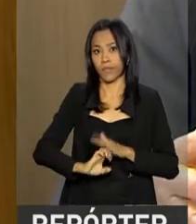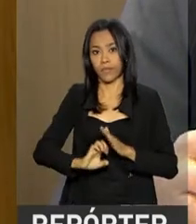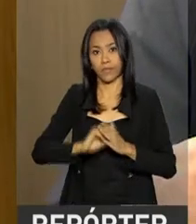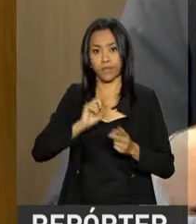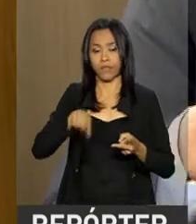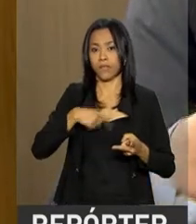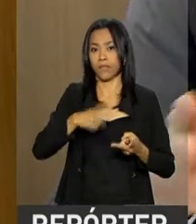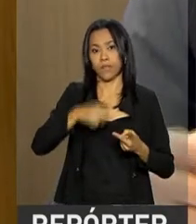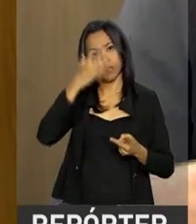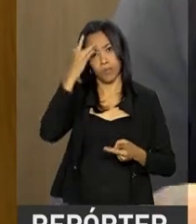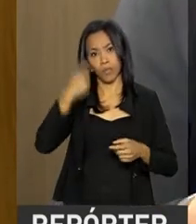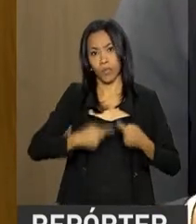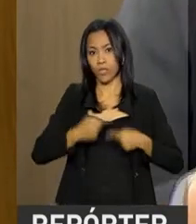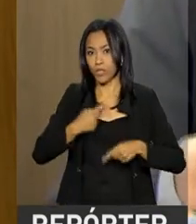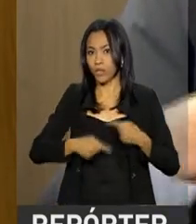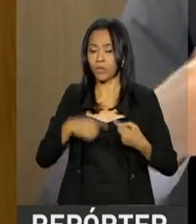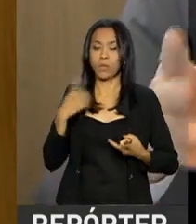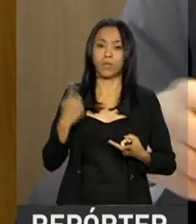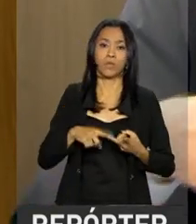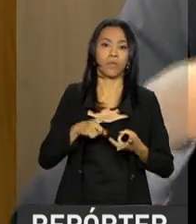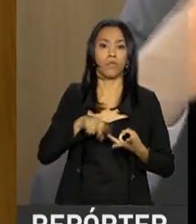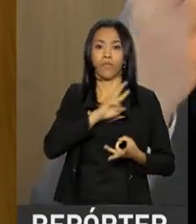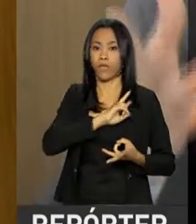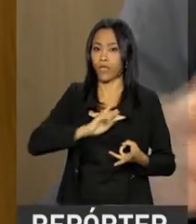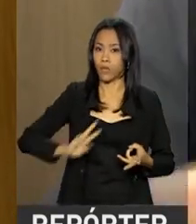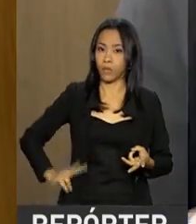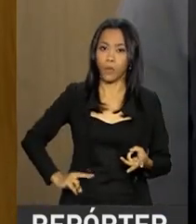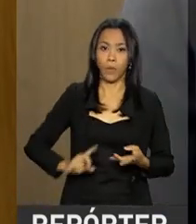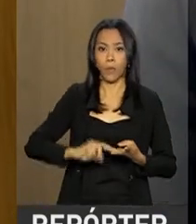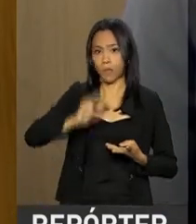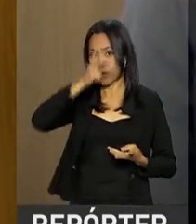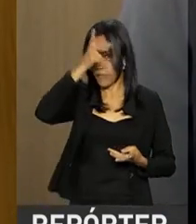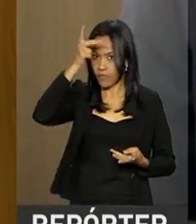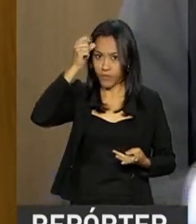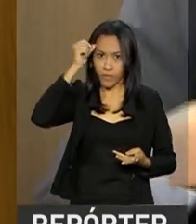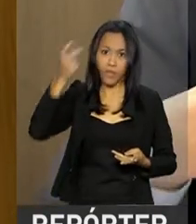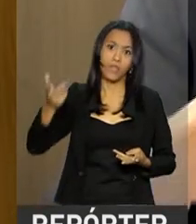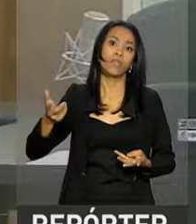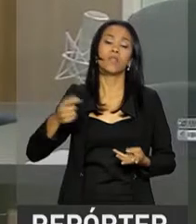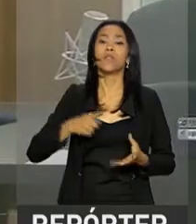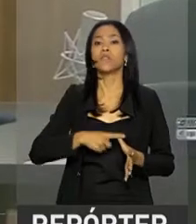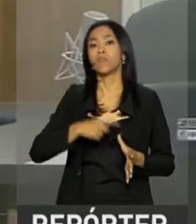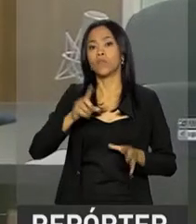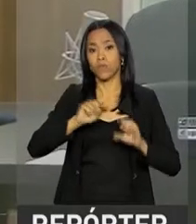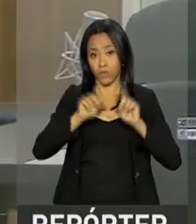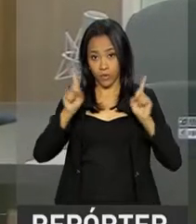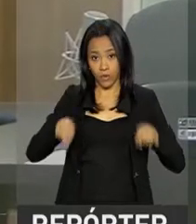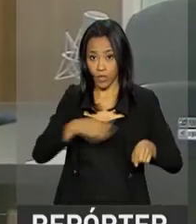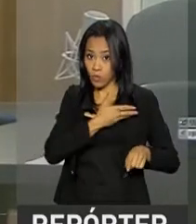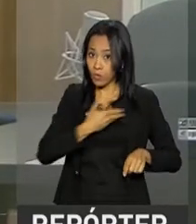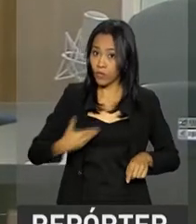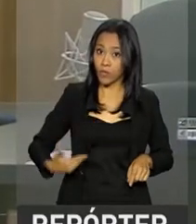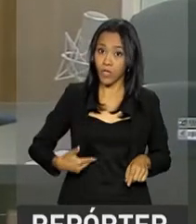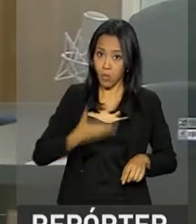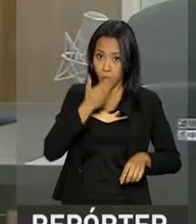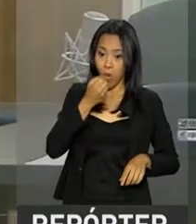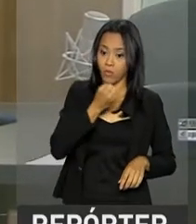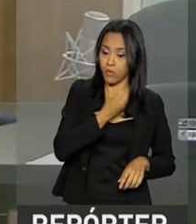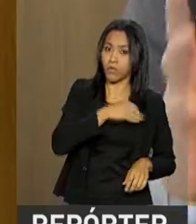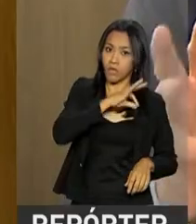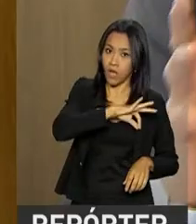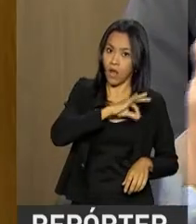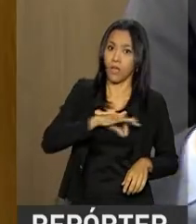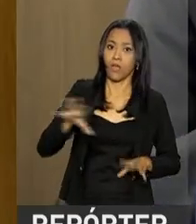é políticos navegadores até prefeitos fio funcionários públicos que têm um salário melhor e